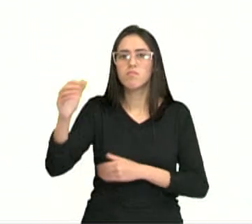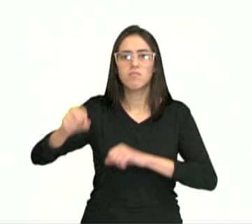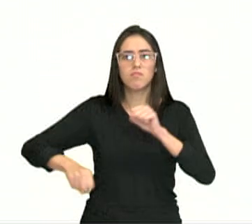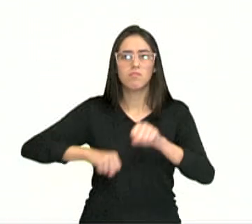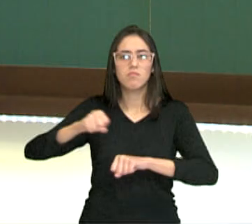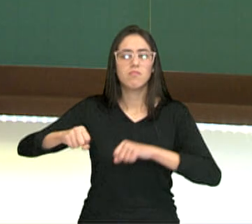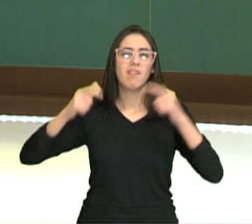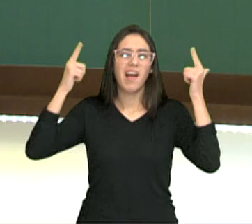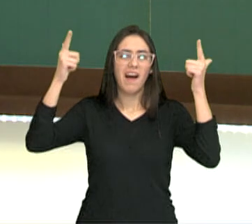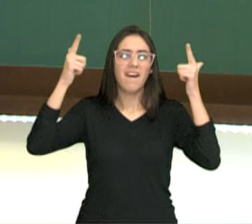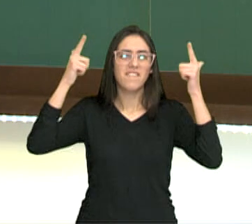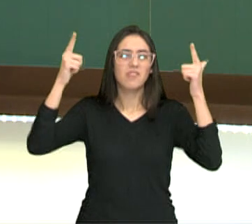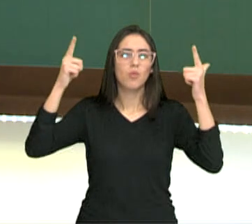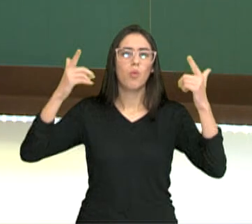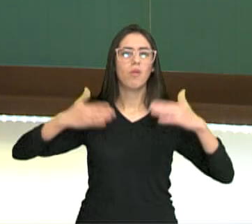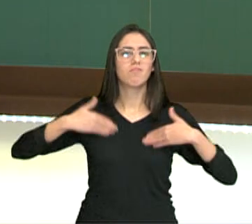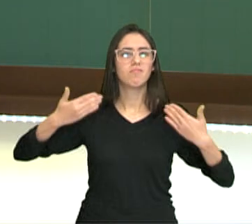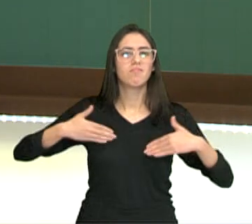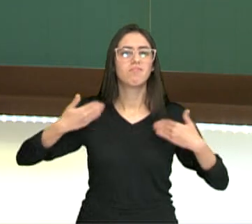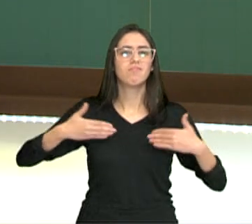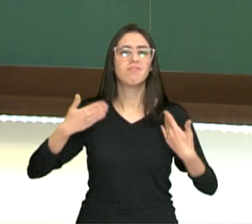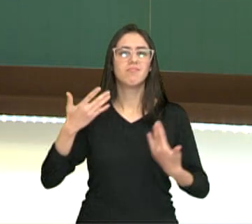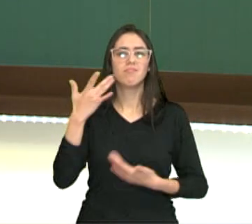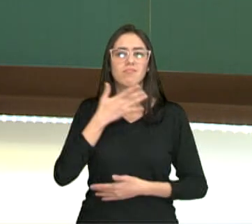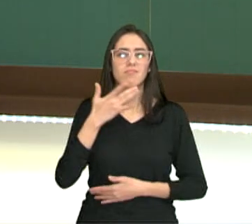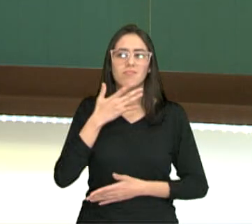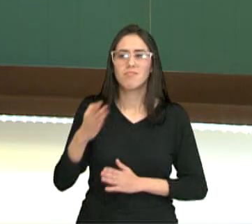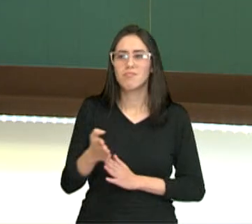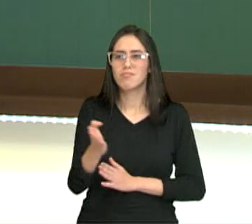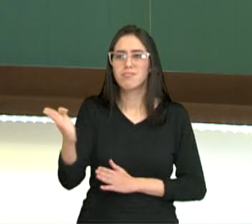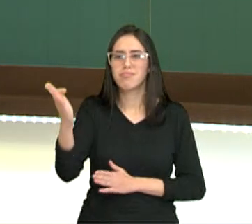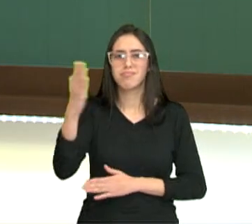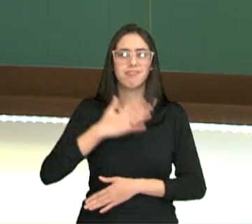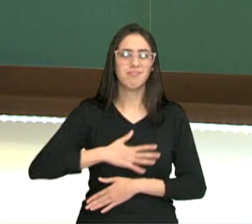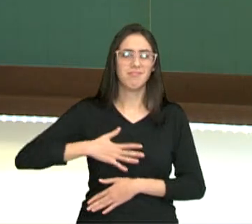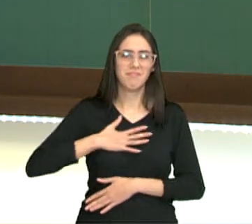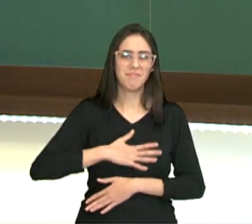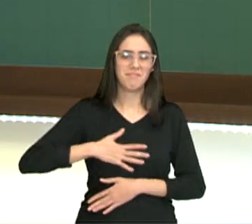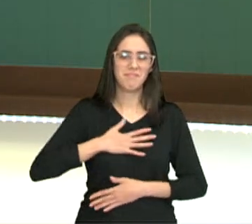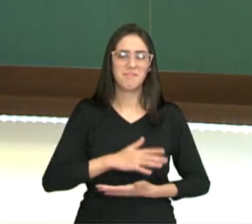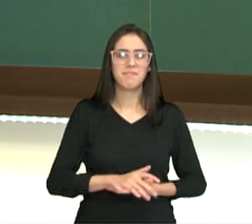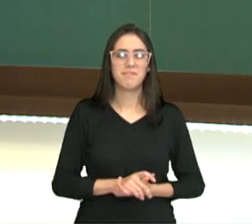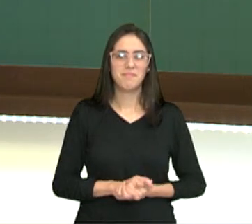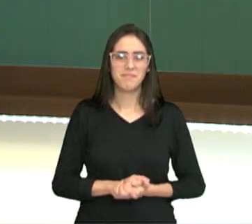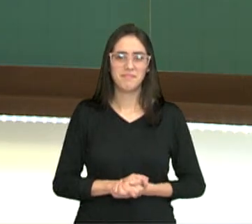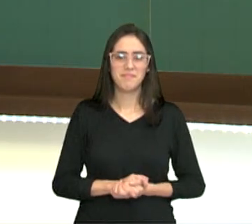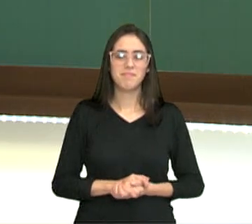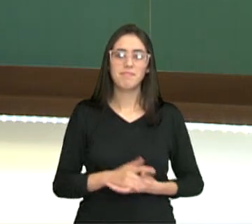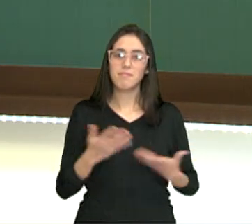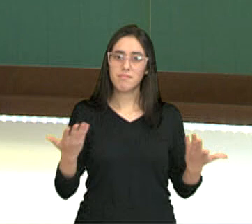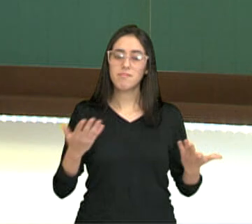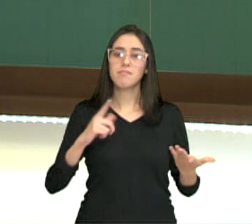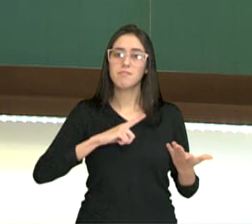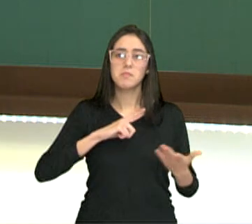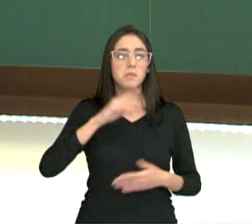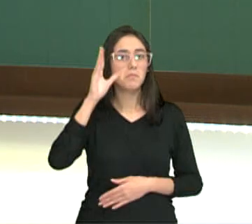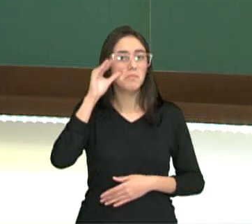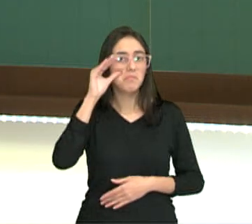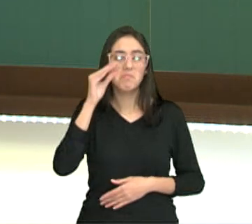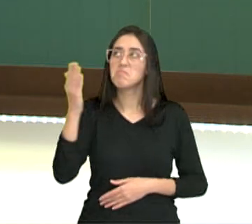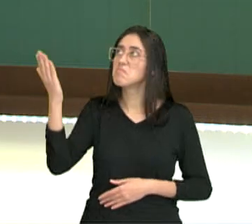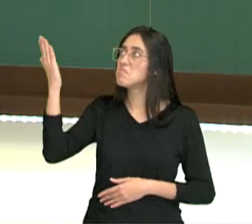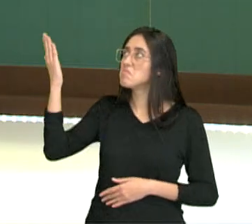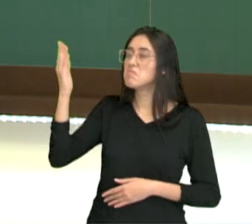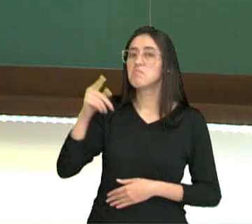de aventura, né, que é considerado uma modalidade recreativa. Eu deixo para vocês aqui uma